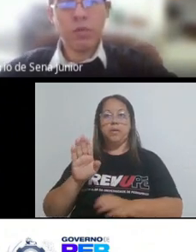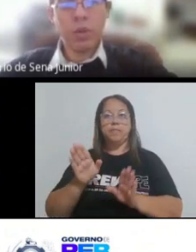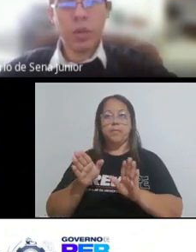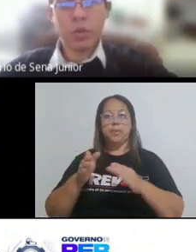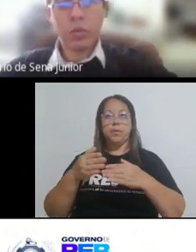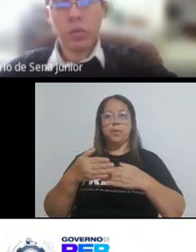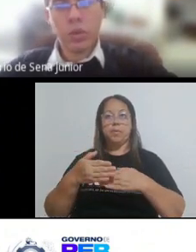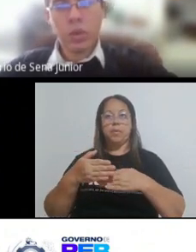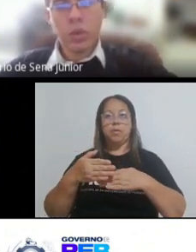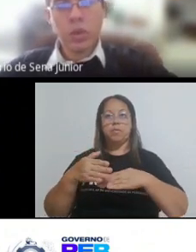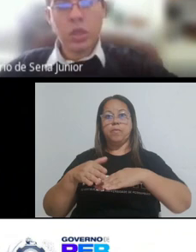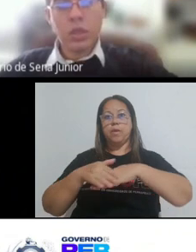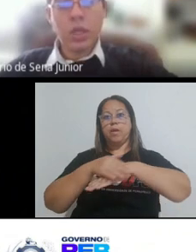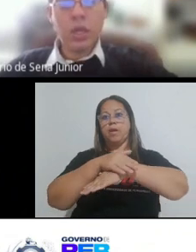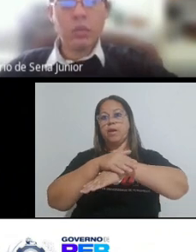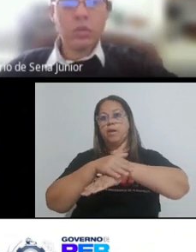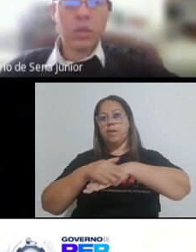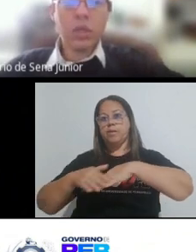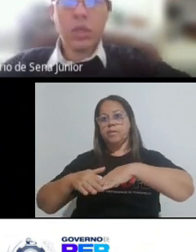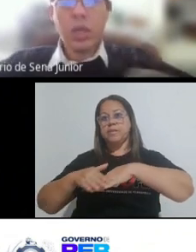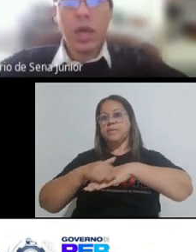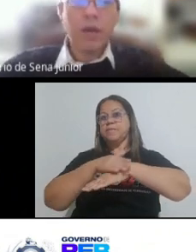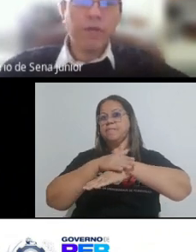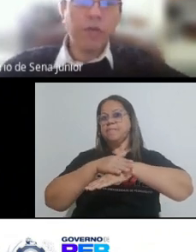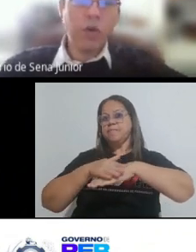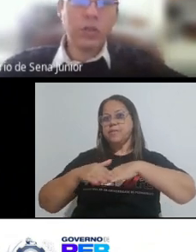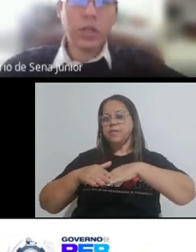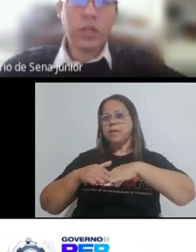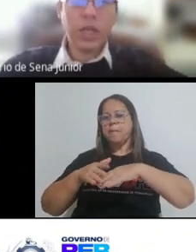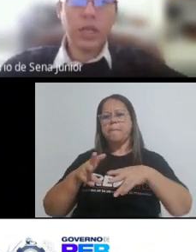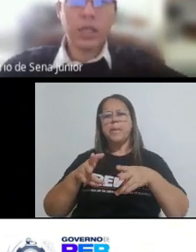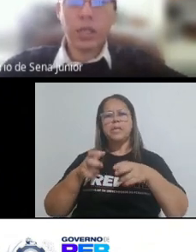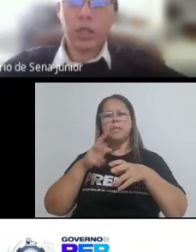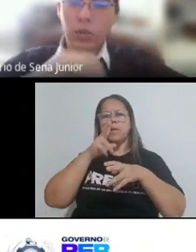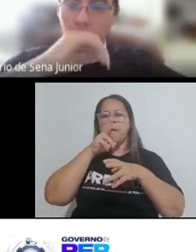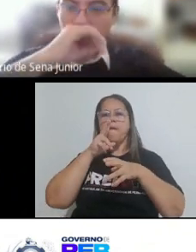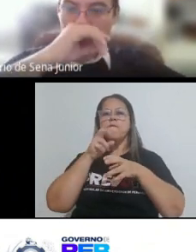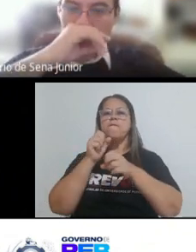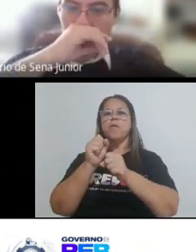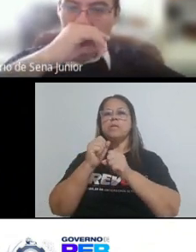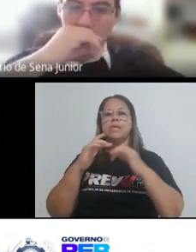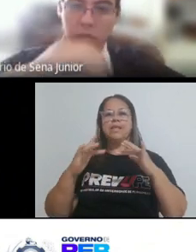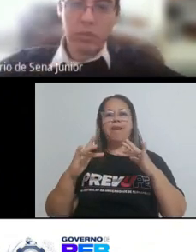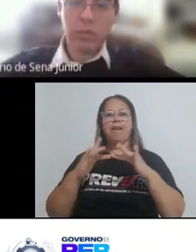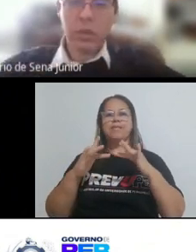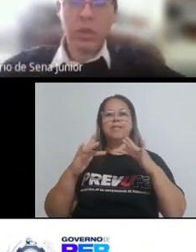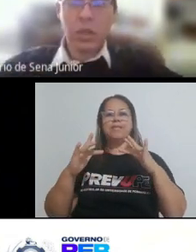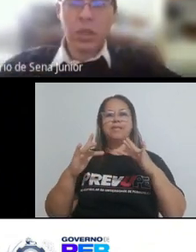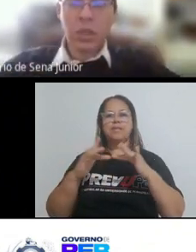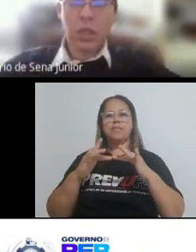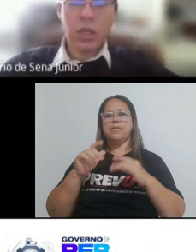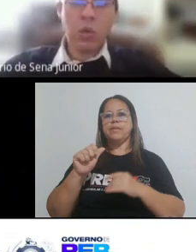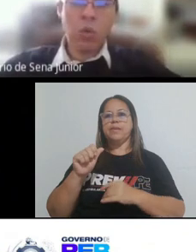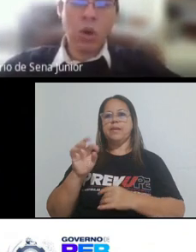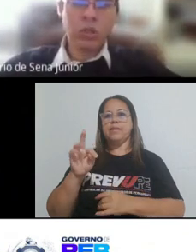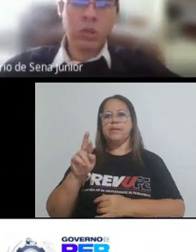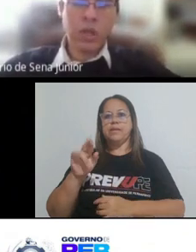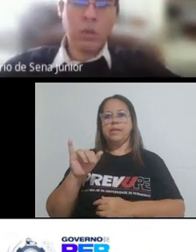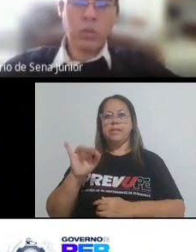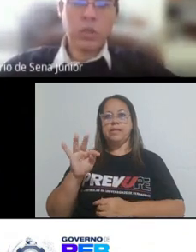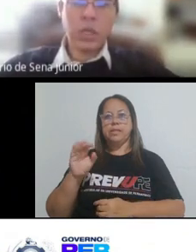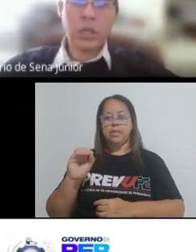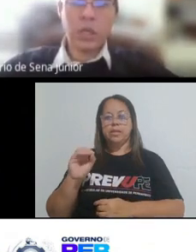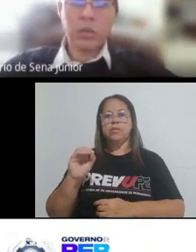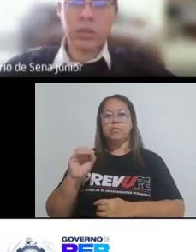em movimento, teremos que a força de atrito, o qual